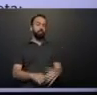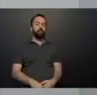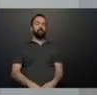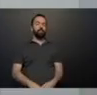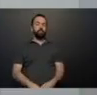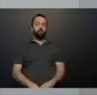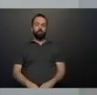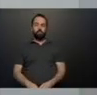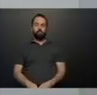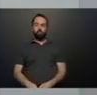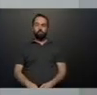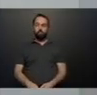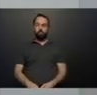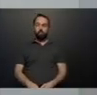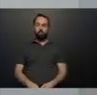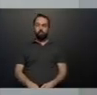intoxicação.